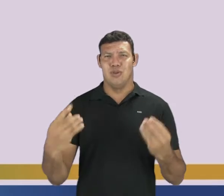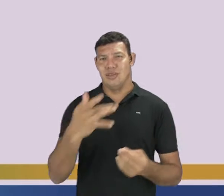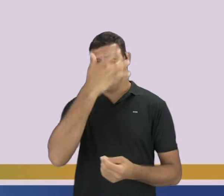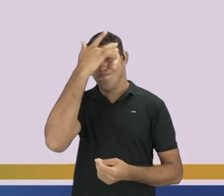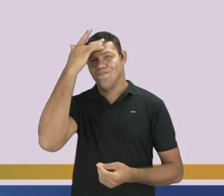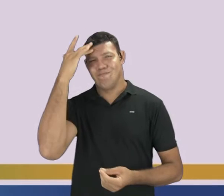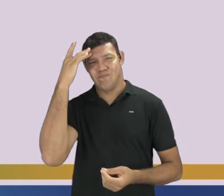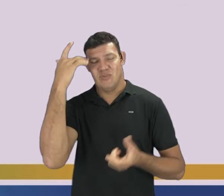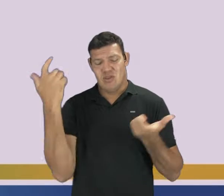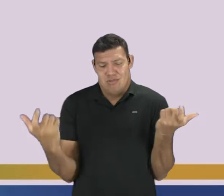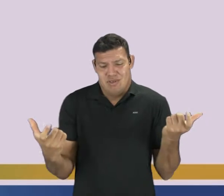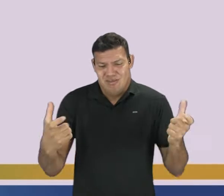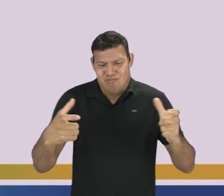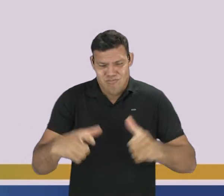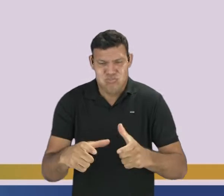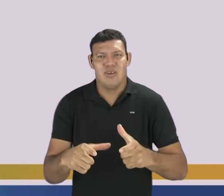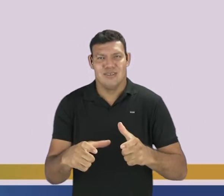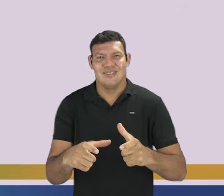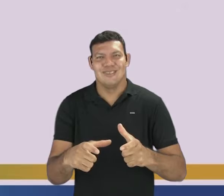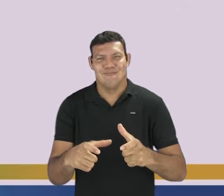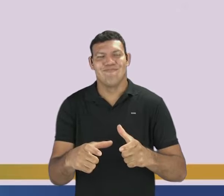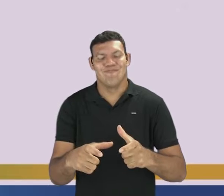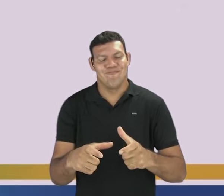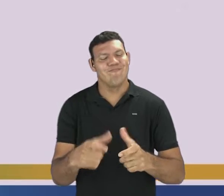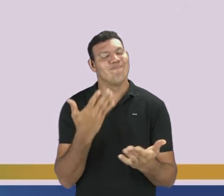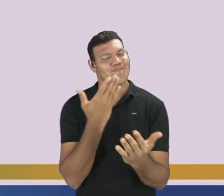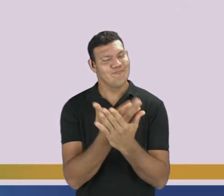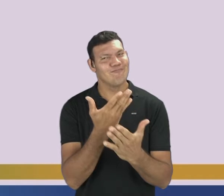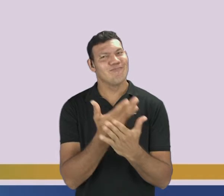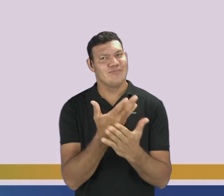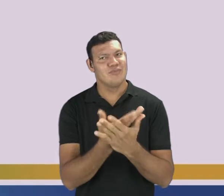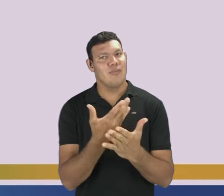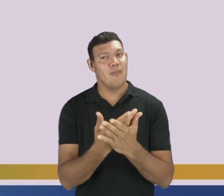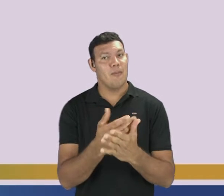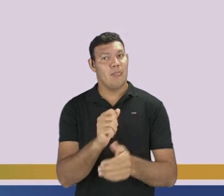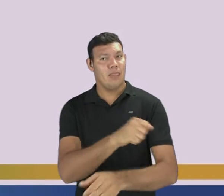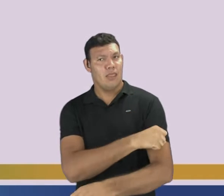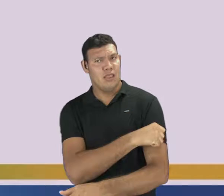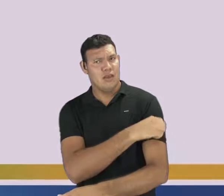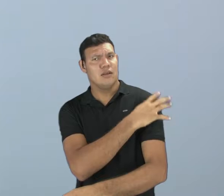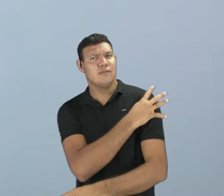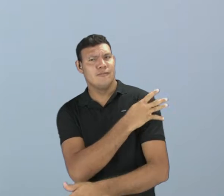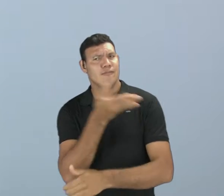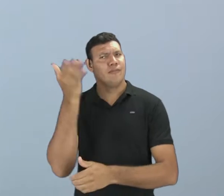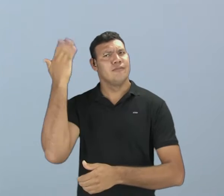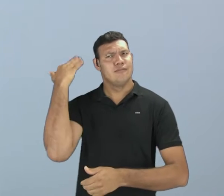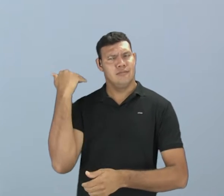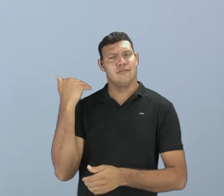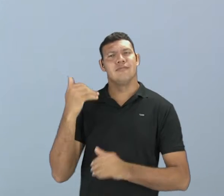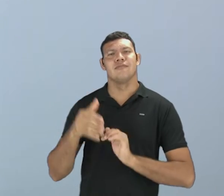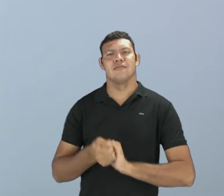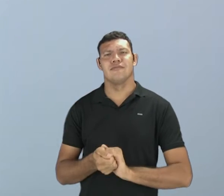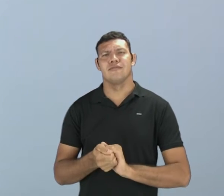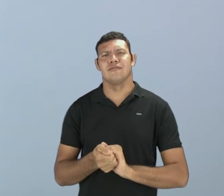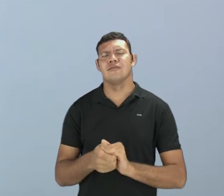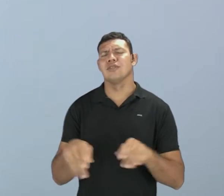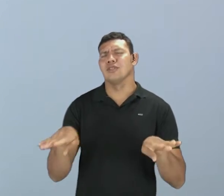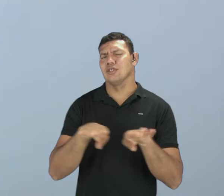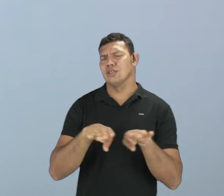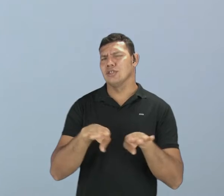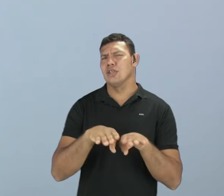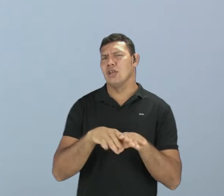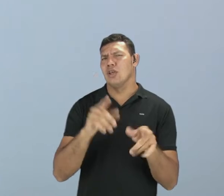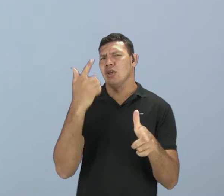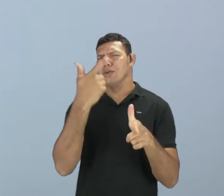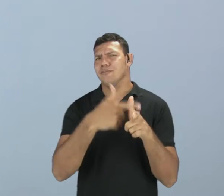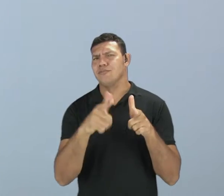pouco espaço, né? Então, como você já deve ter estudado em séries anteriores, né? Terem estudado também os motivos pelos quais